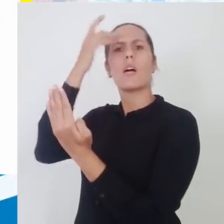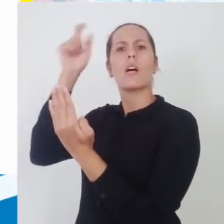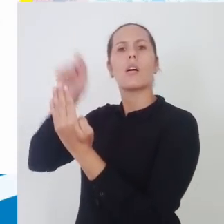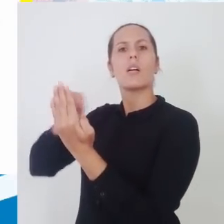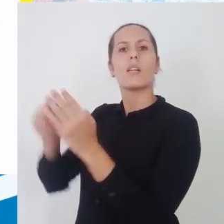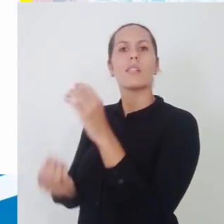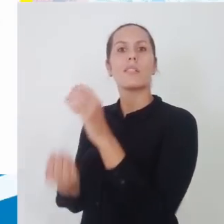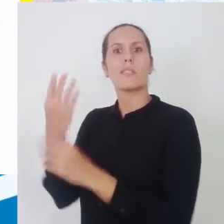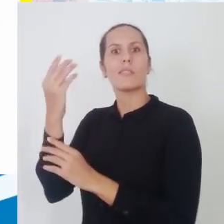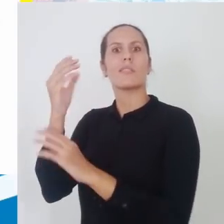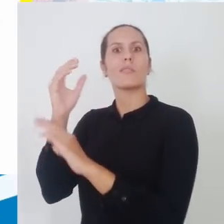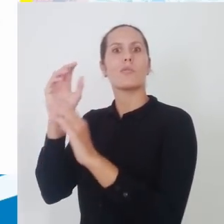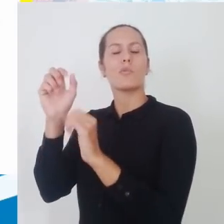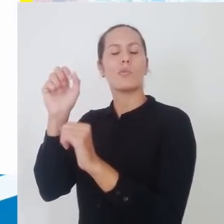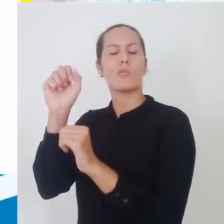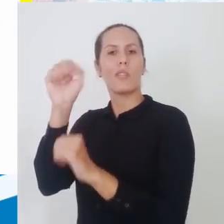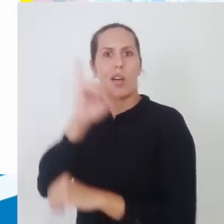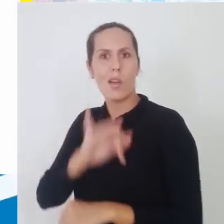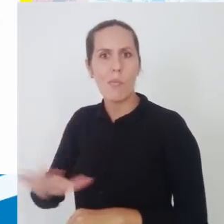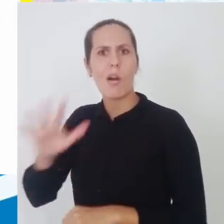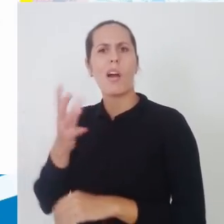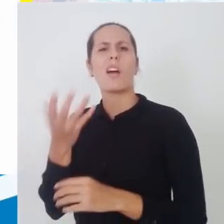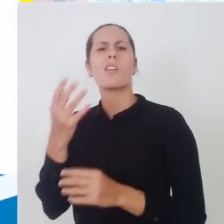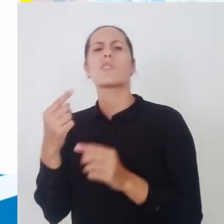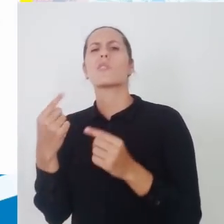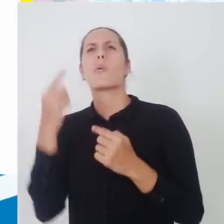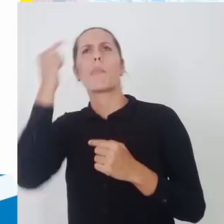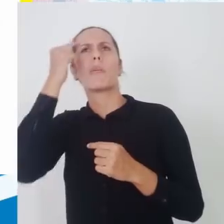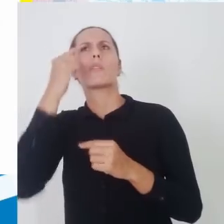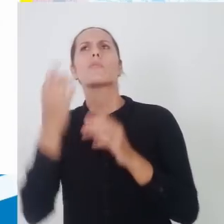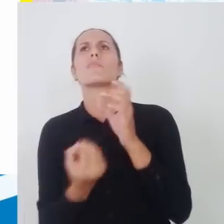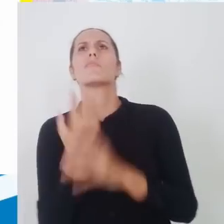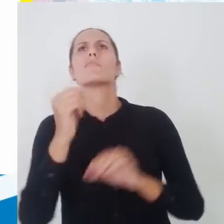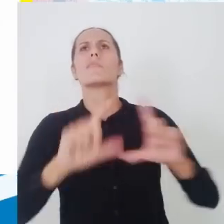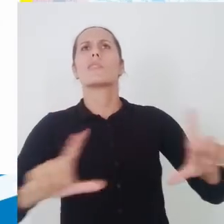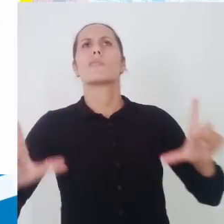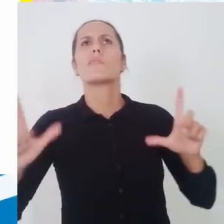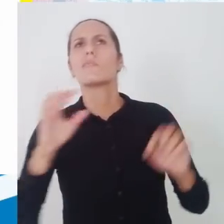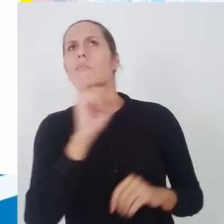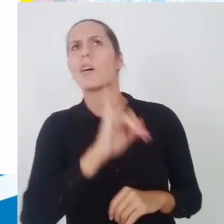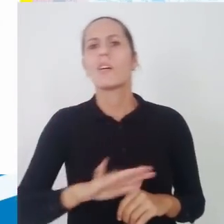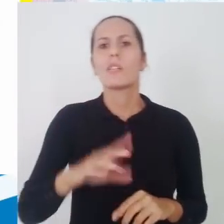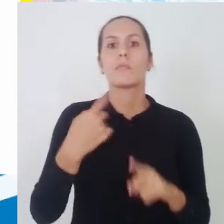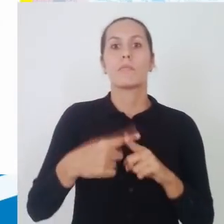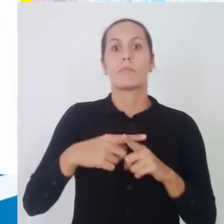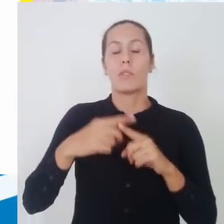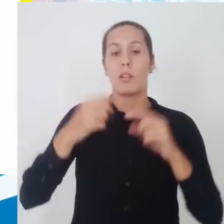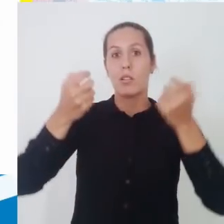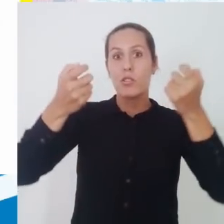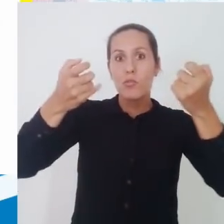quis fazer ao trazer aquelas duas metades. Se liga nas explicações, porque elas